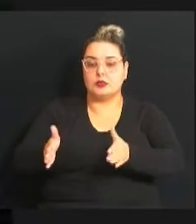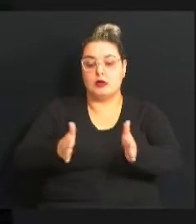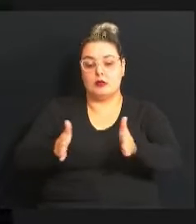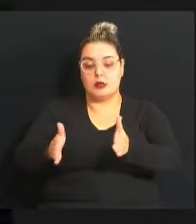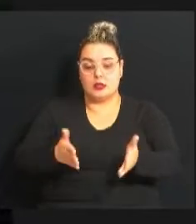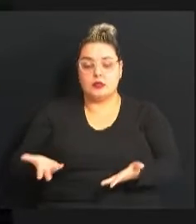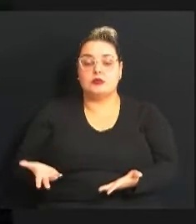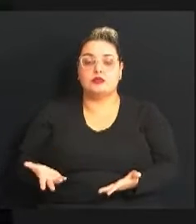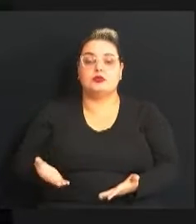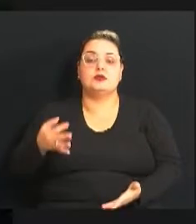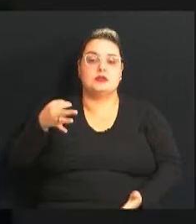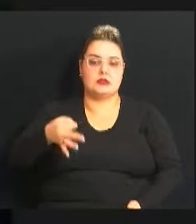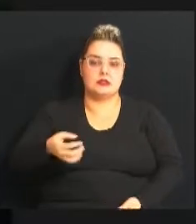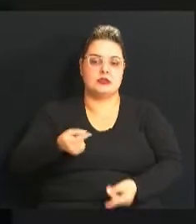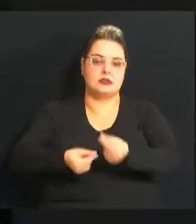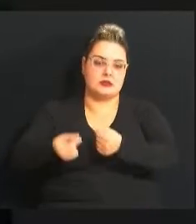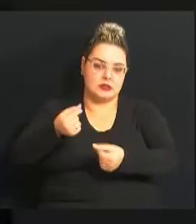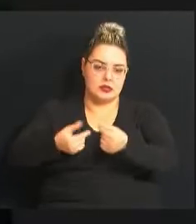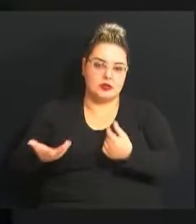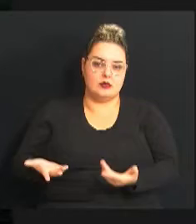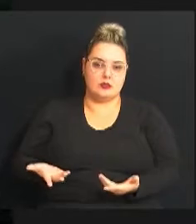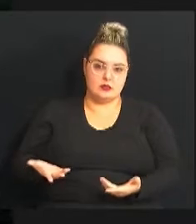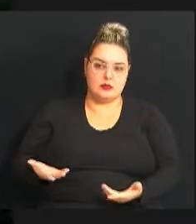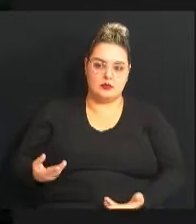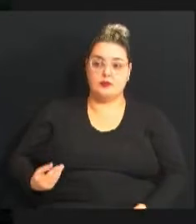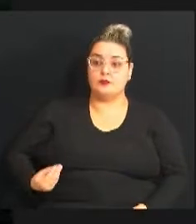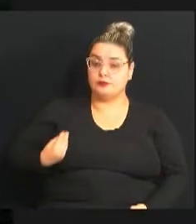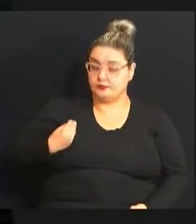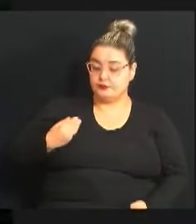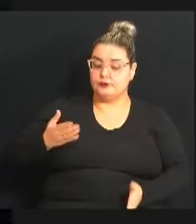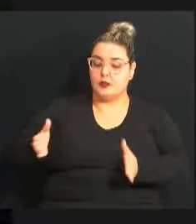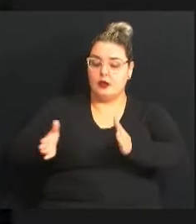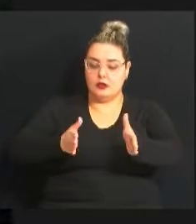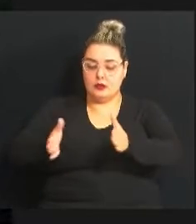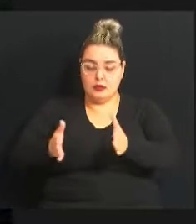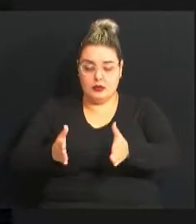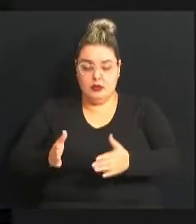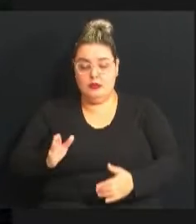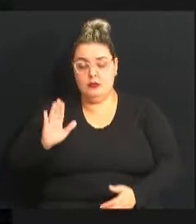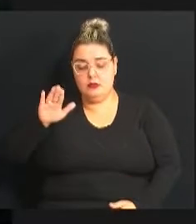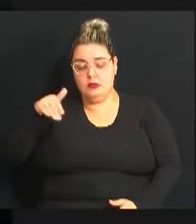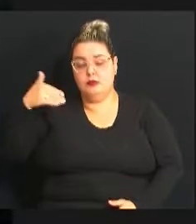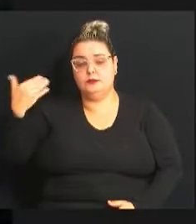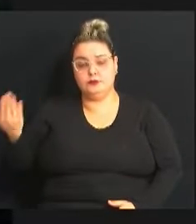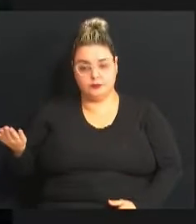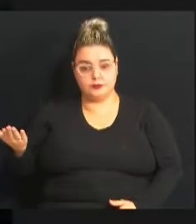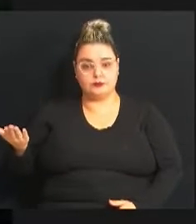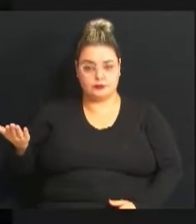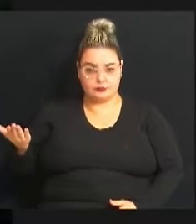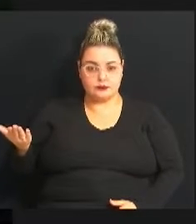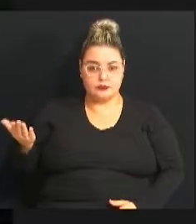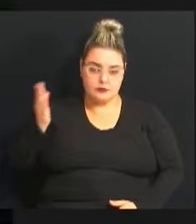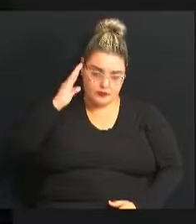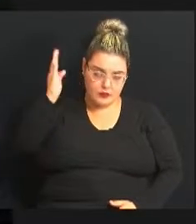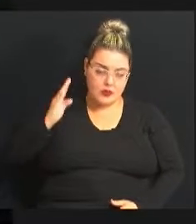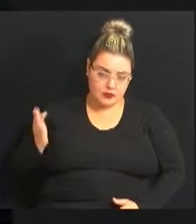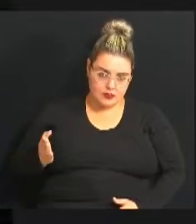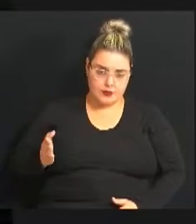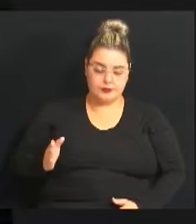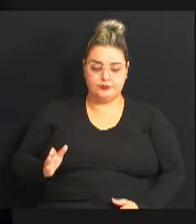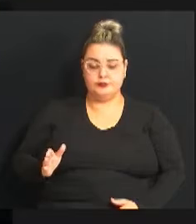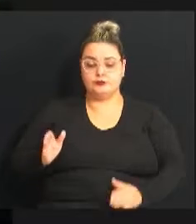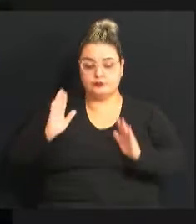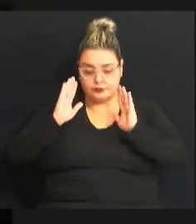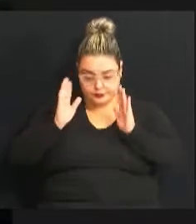que no fundo é o que a gente está vivendo, sobretudo por conta do cenário internacional. Mas o cenário principal da economia hoje, né, é